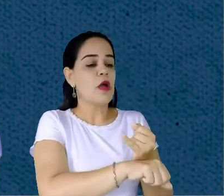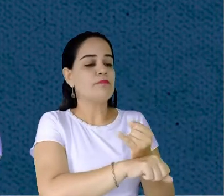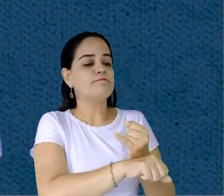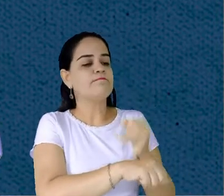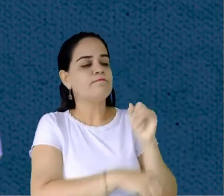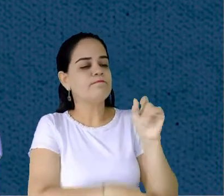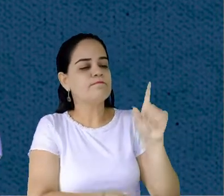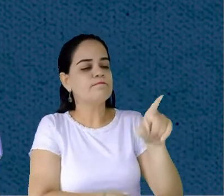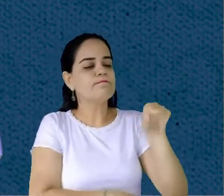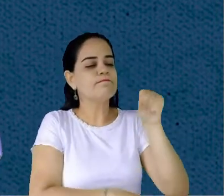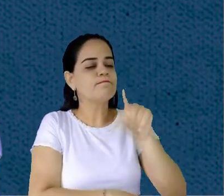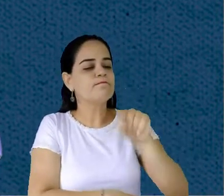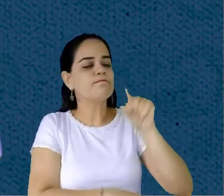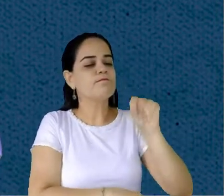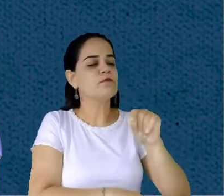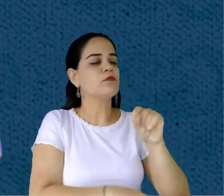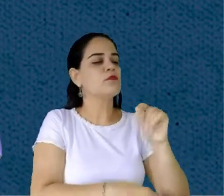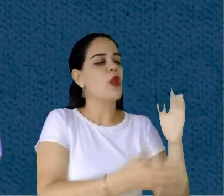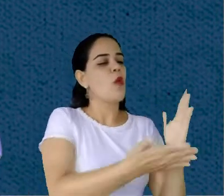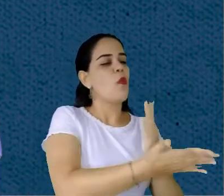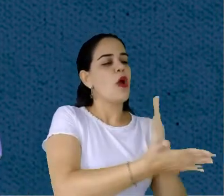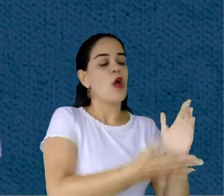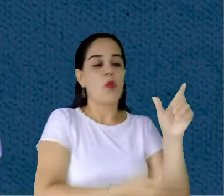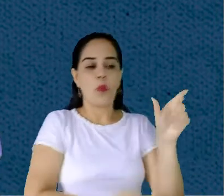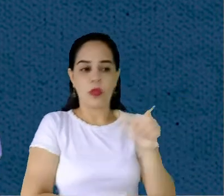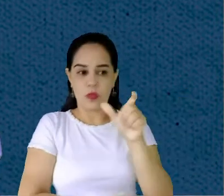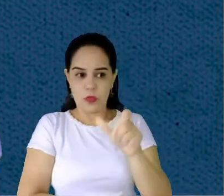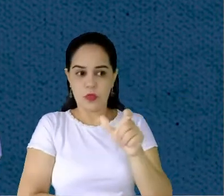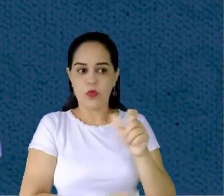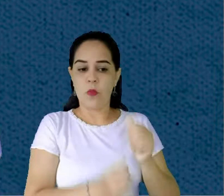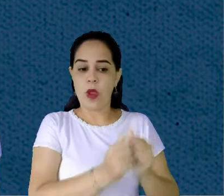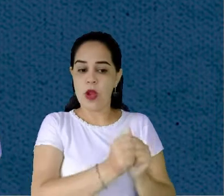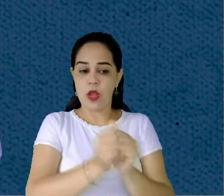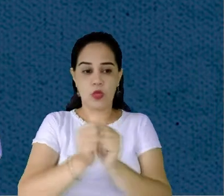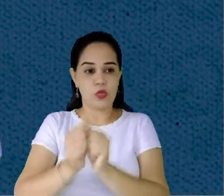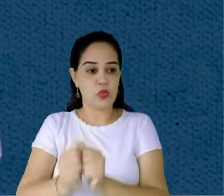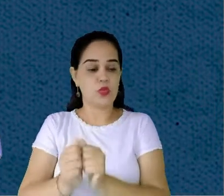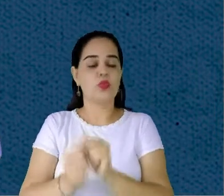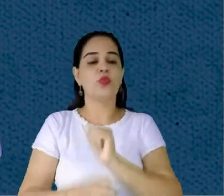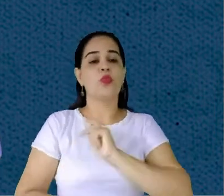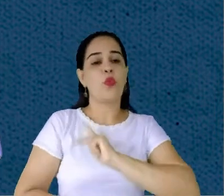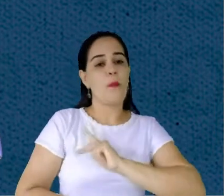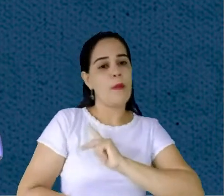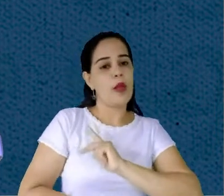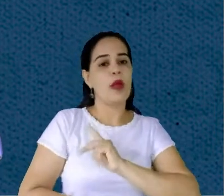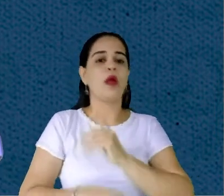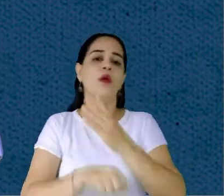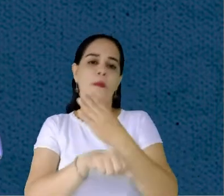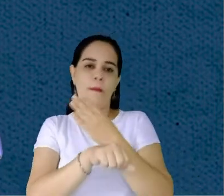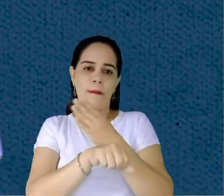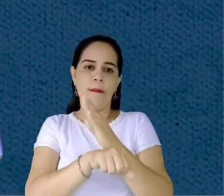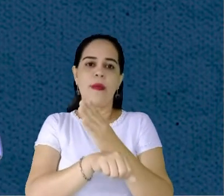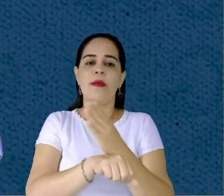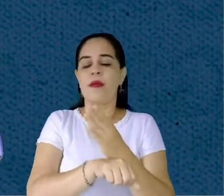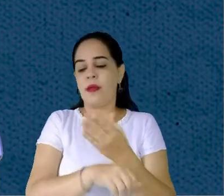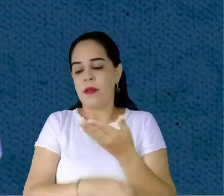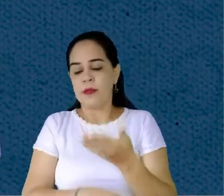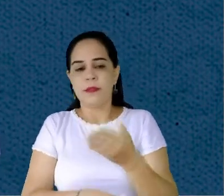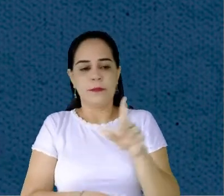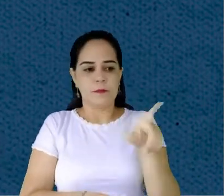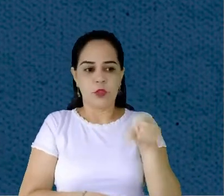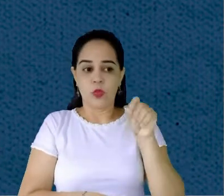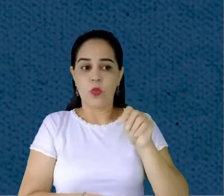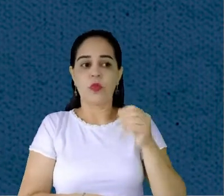resolveram escolher alguns da comunidade para mandá-los a Antioquia com Paulo e Barnabé.